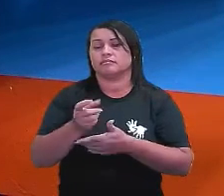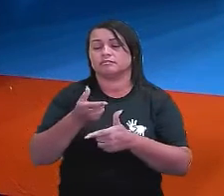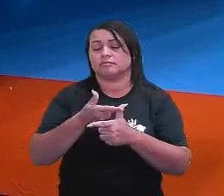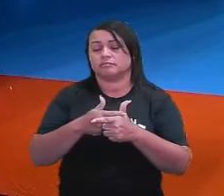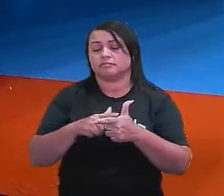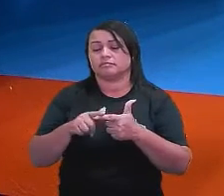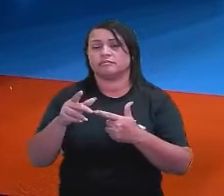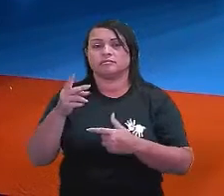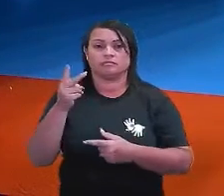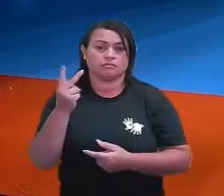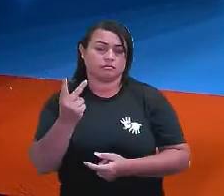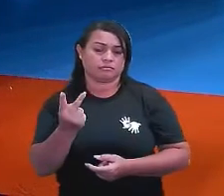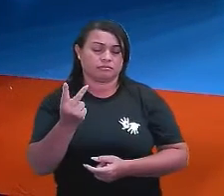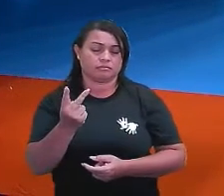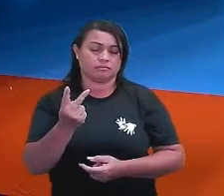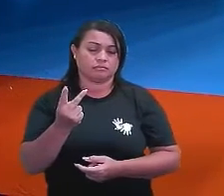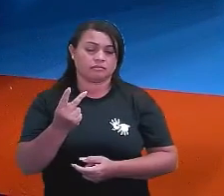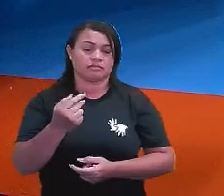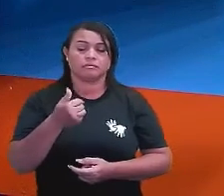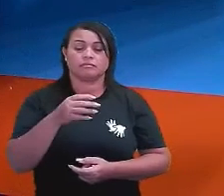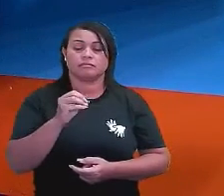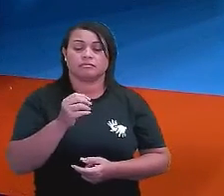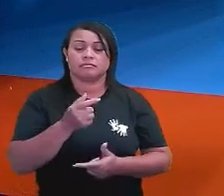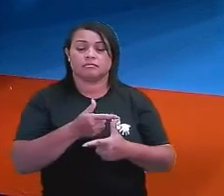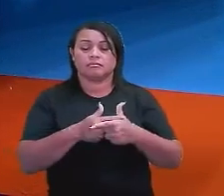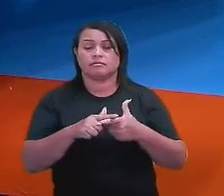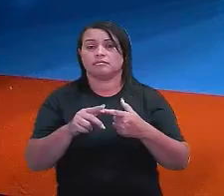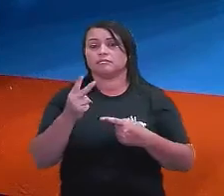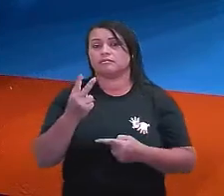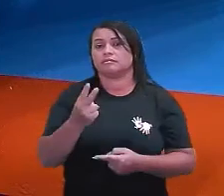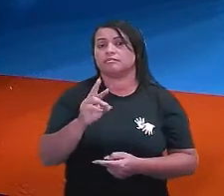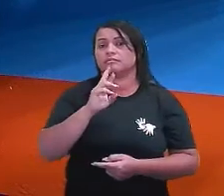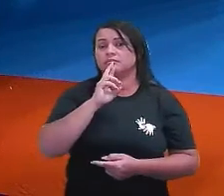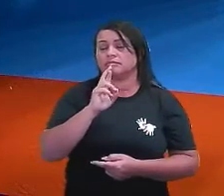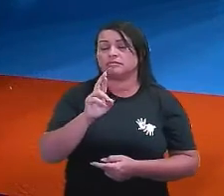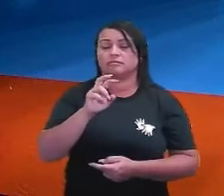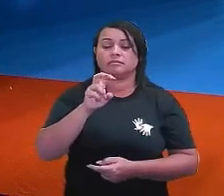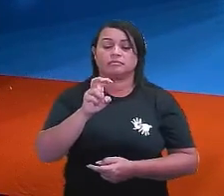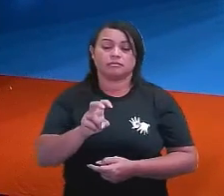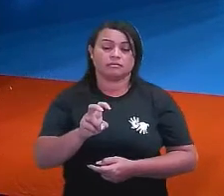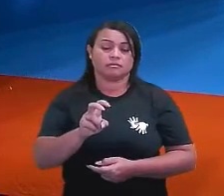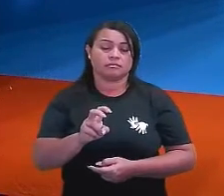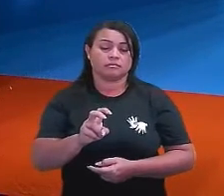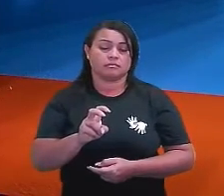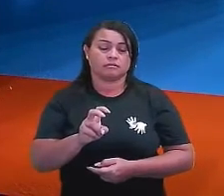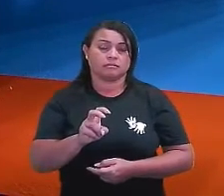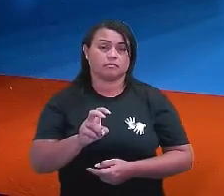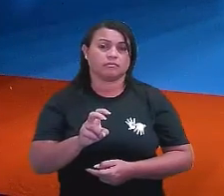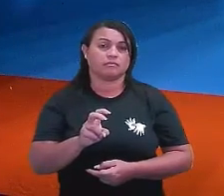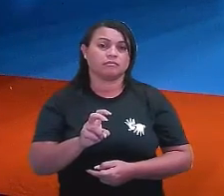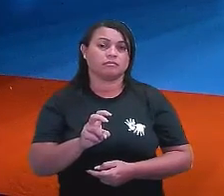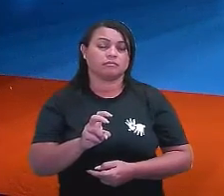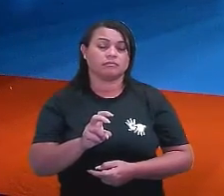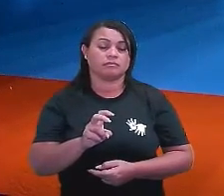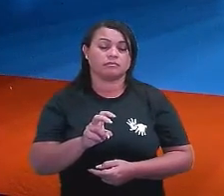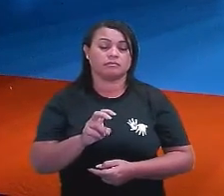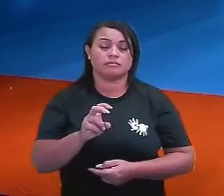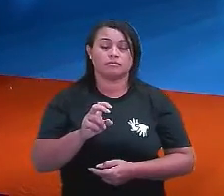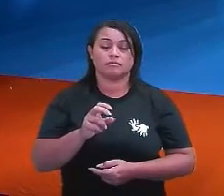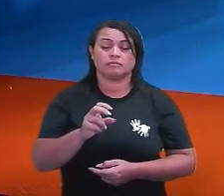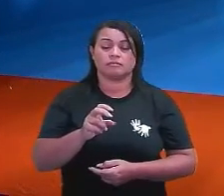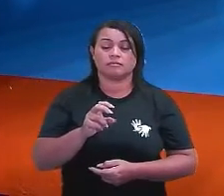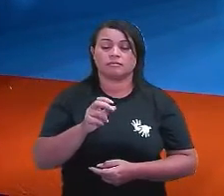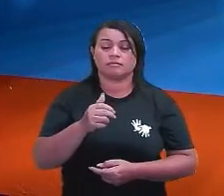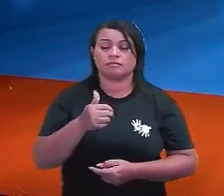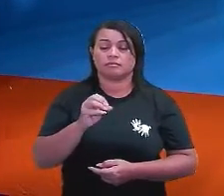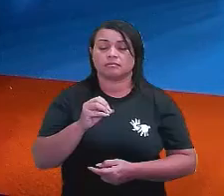dividir por 2. E quando eu pego 10 e divido por 2, dá 5. Tá certo? 10 dividido